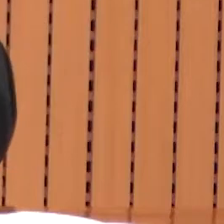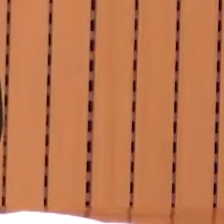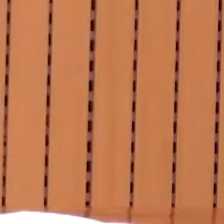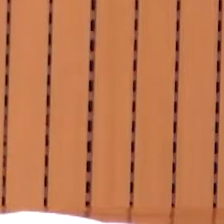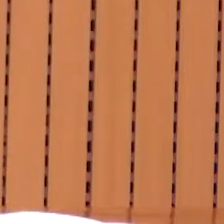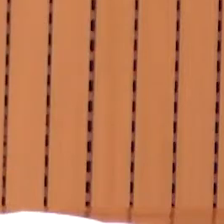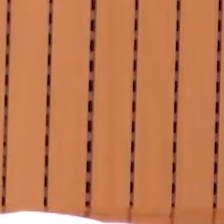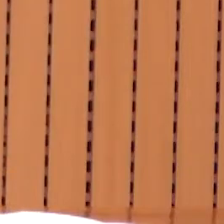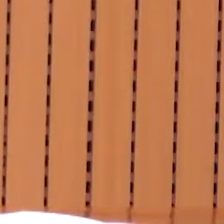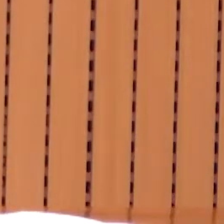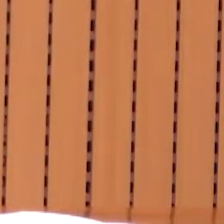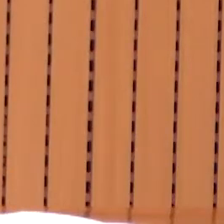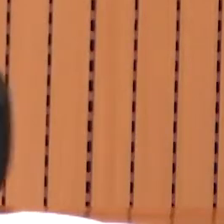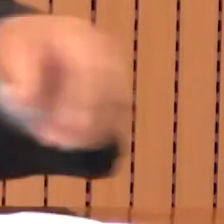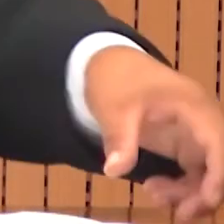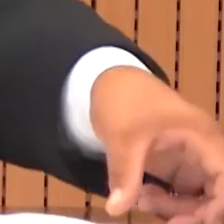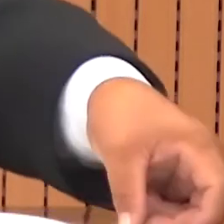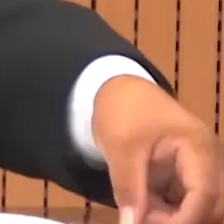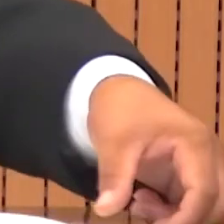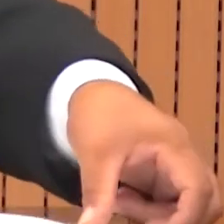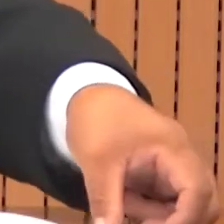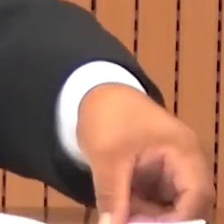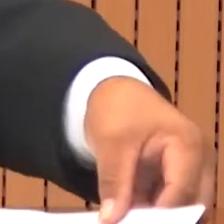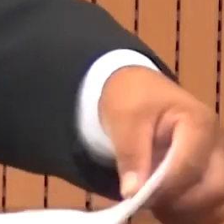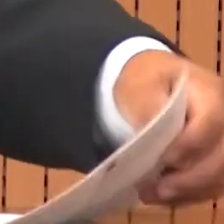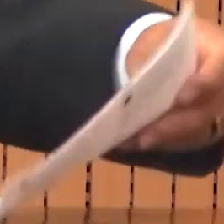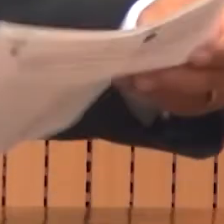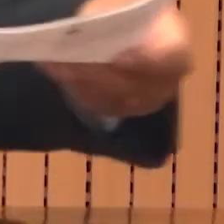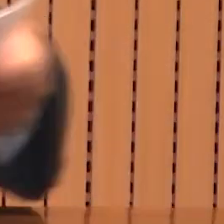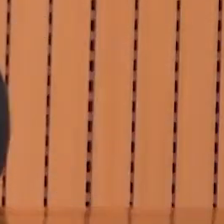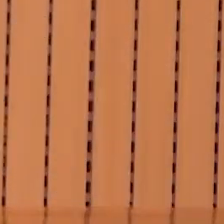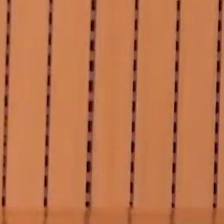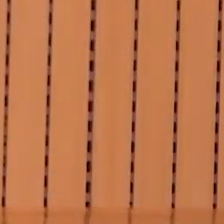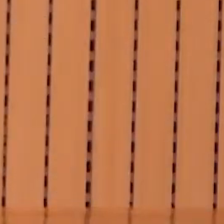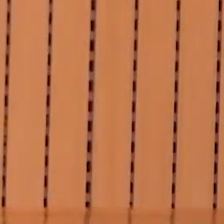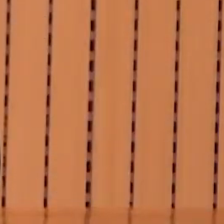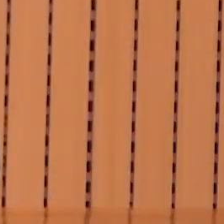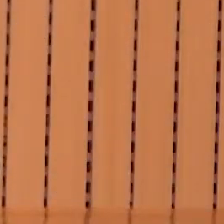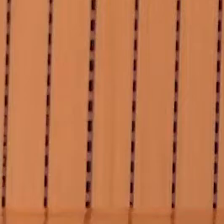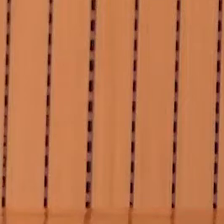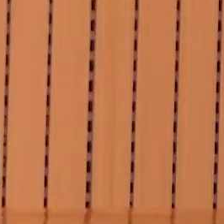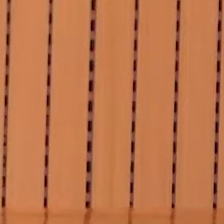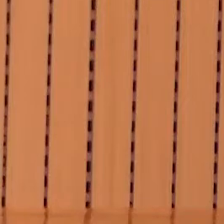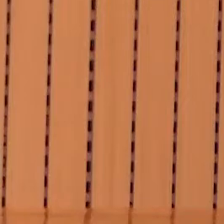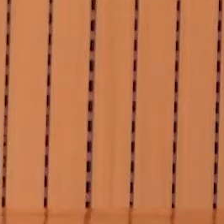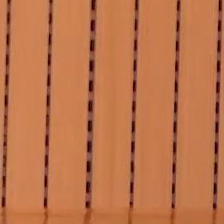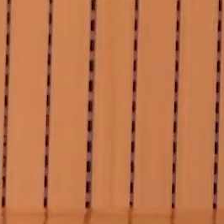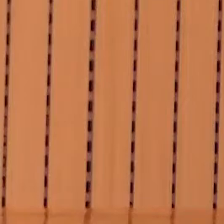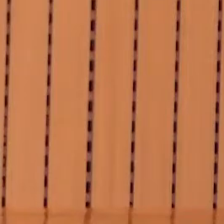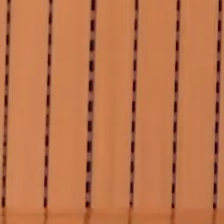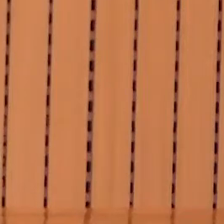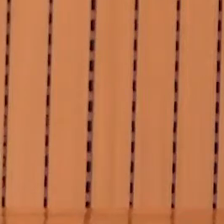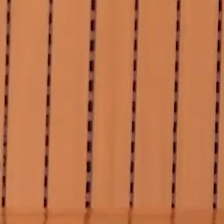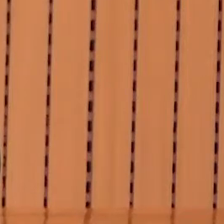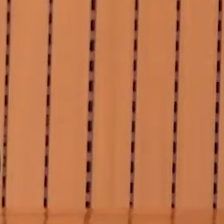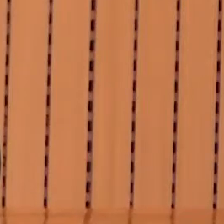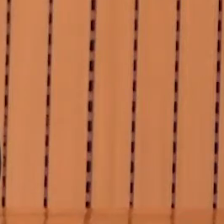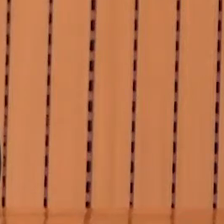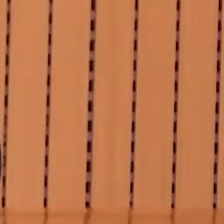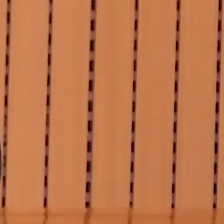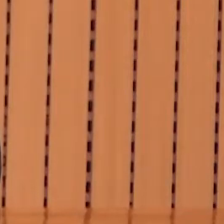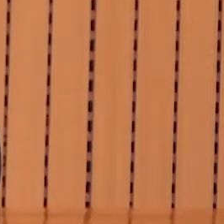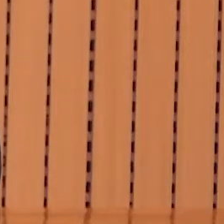Ele pergunta sobre essa questão da ligação entre os dois distritos. Também chegou mais uma pergunta aqui do